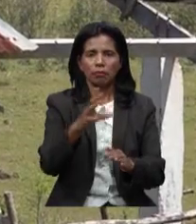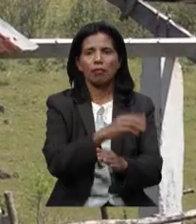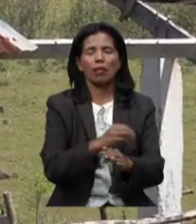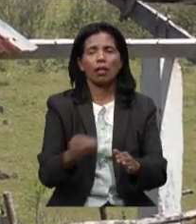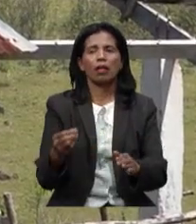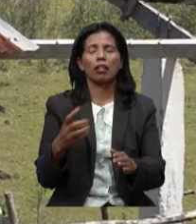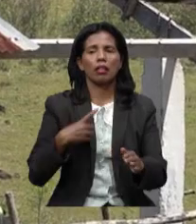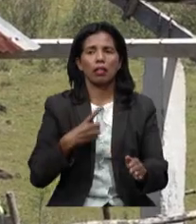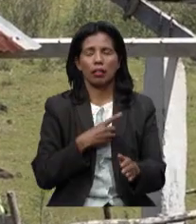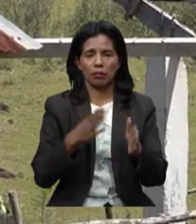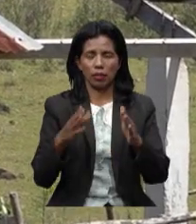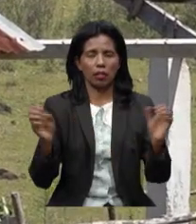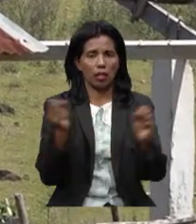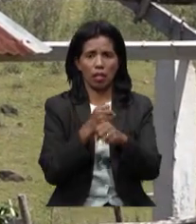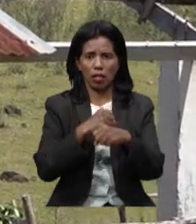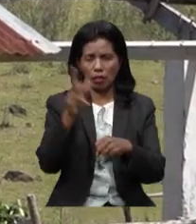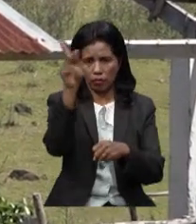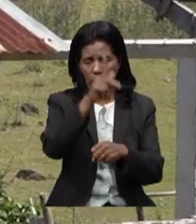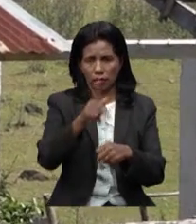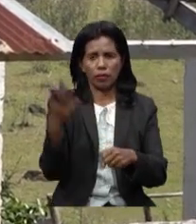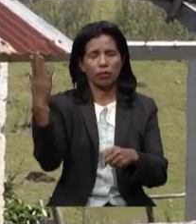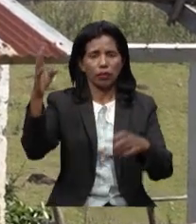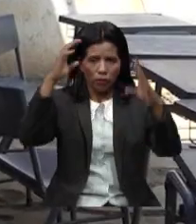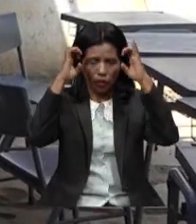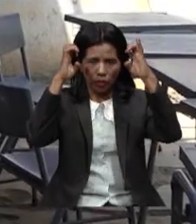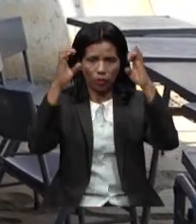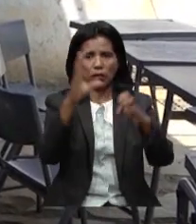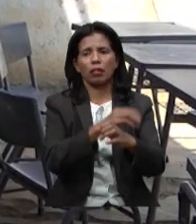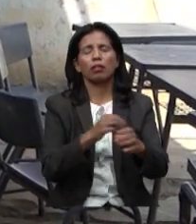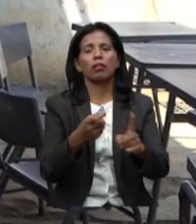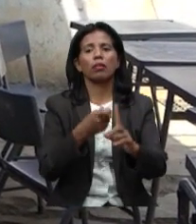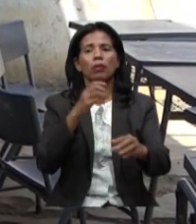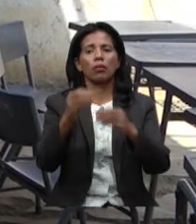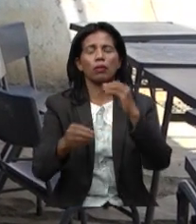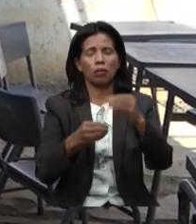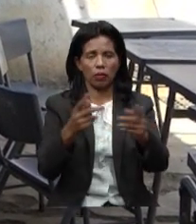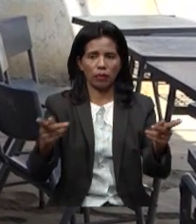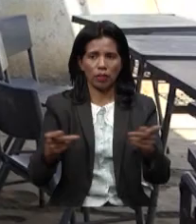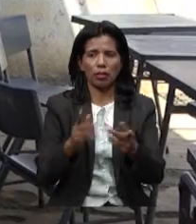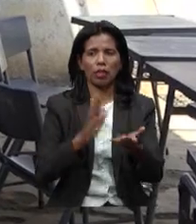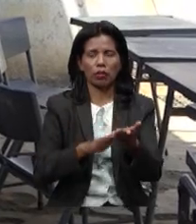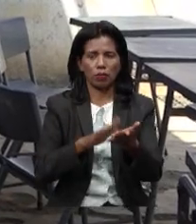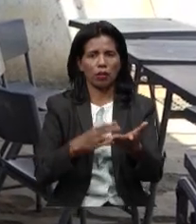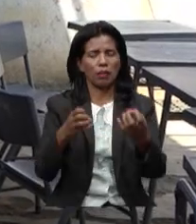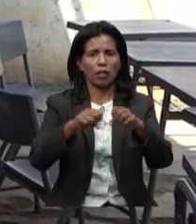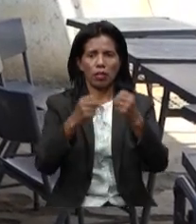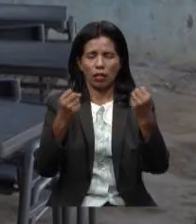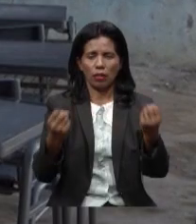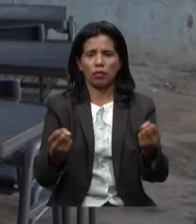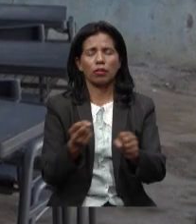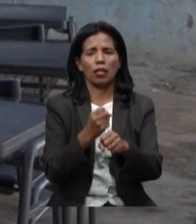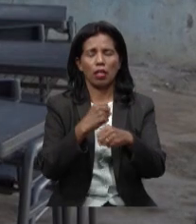durante ne deputado Sira la halo fiscalização e setor educação liu konaba condição escola barakat ho di halo